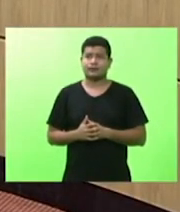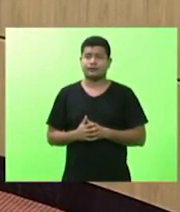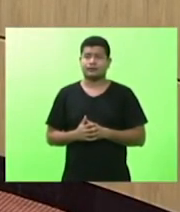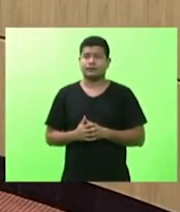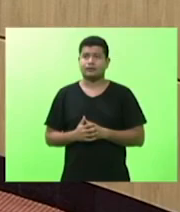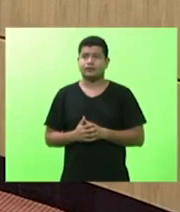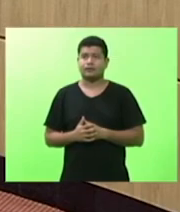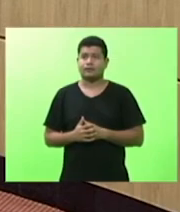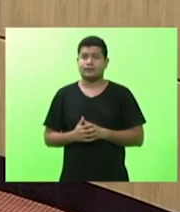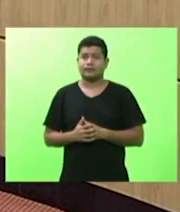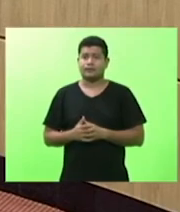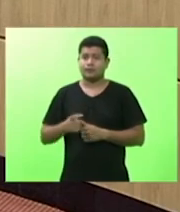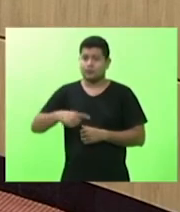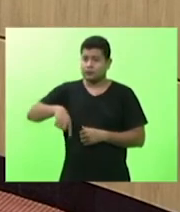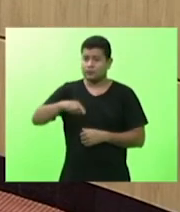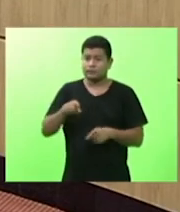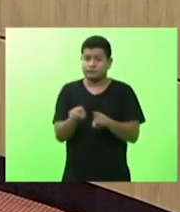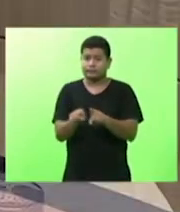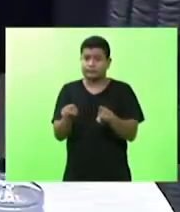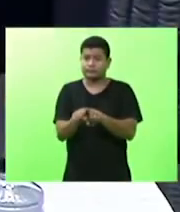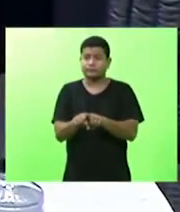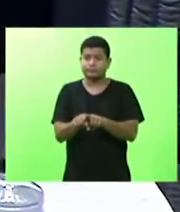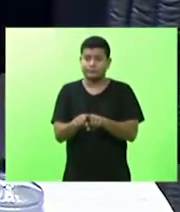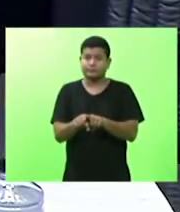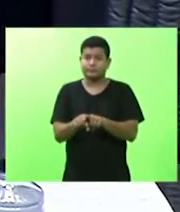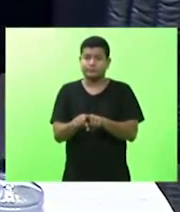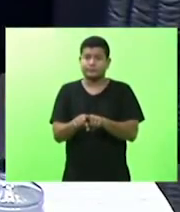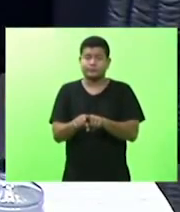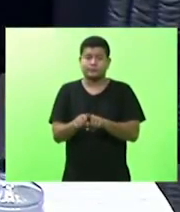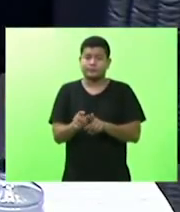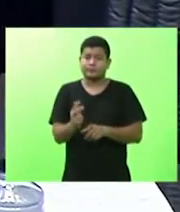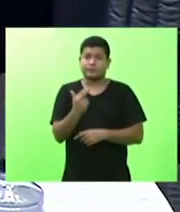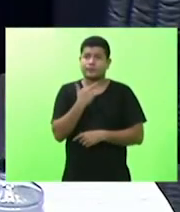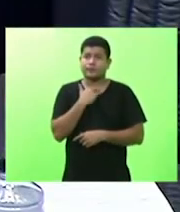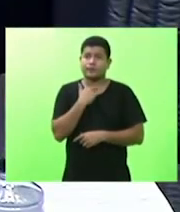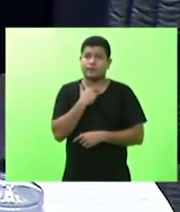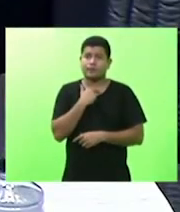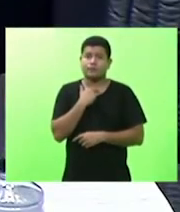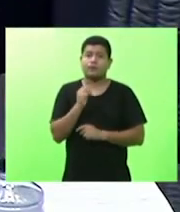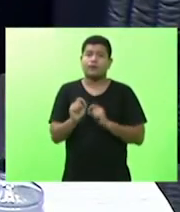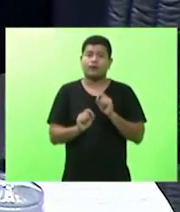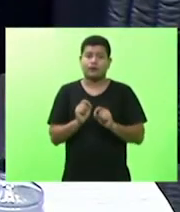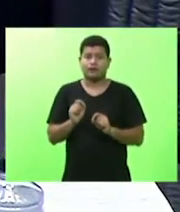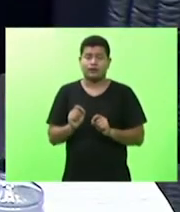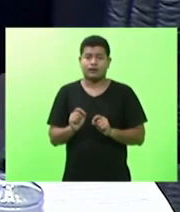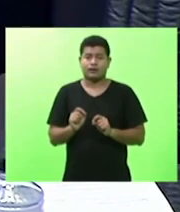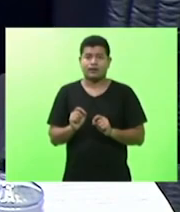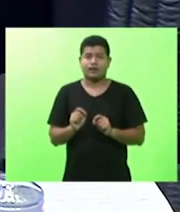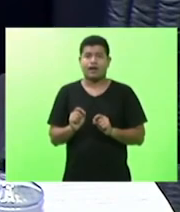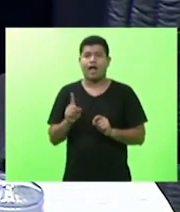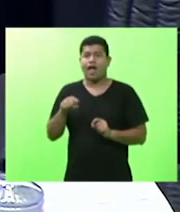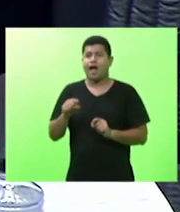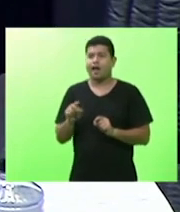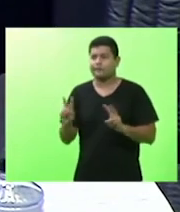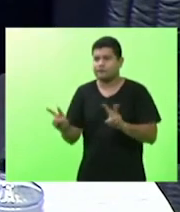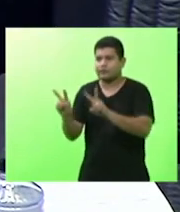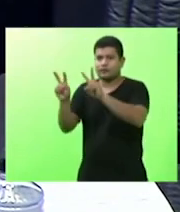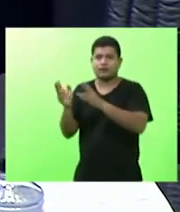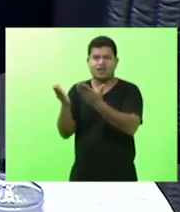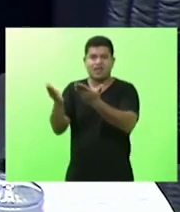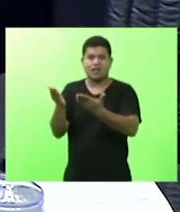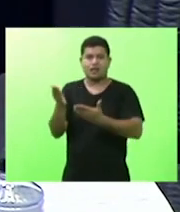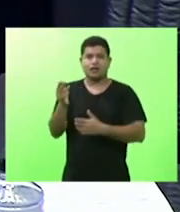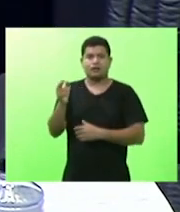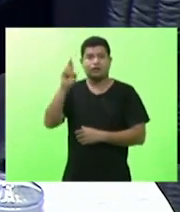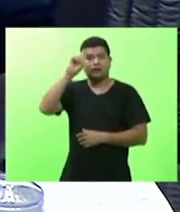E que nós também não podemos aqui ficar valorizando o nome da pessoa que fez